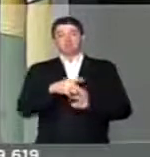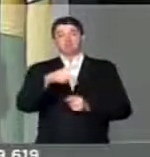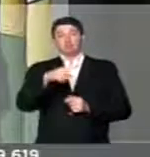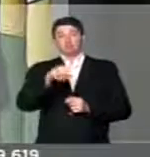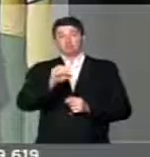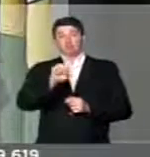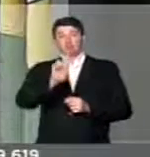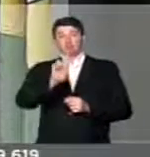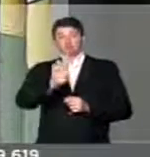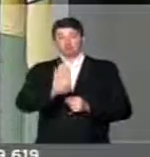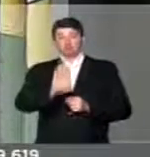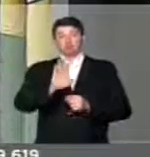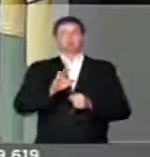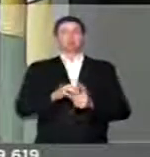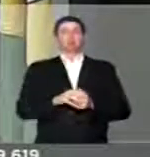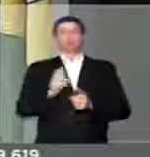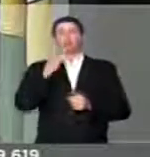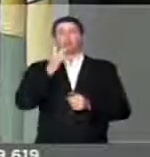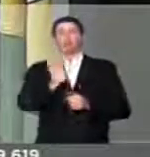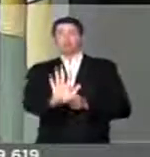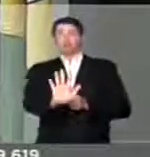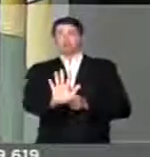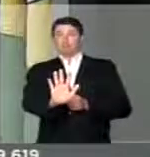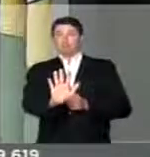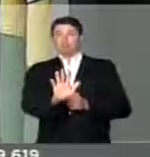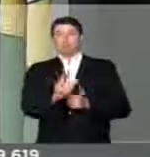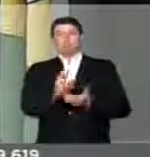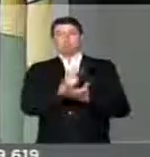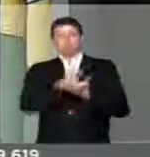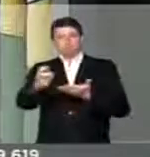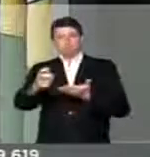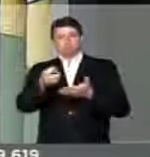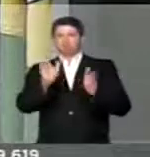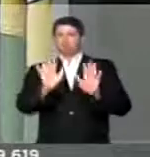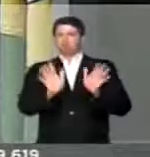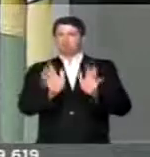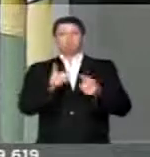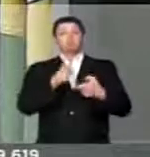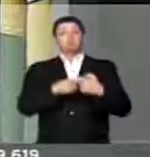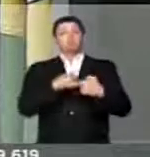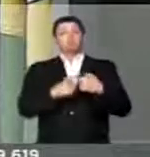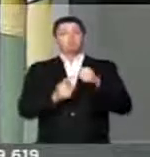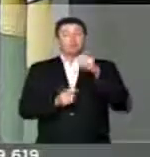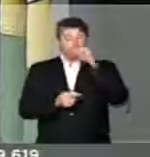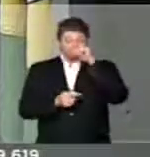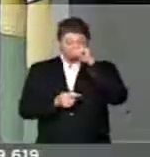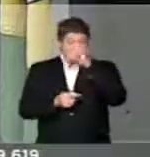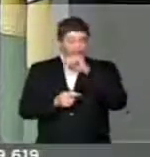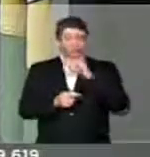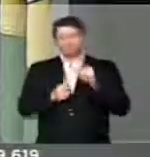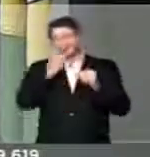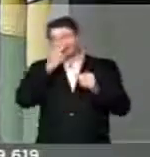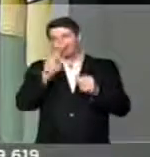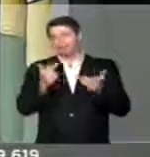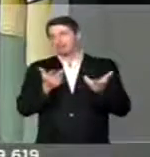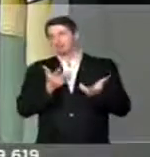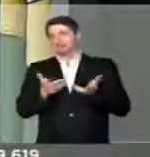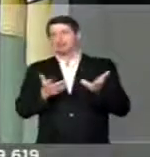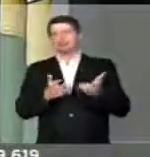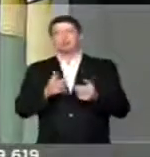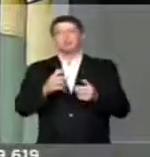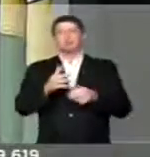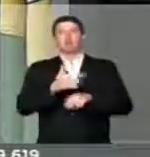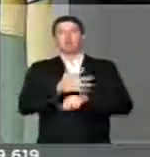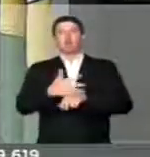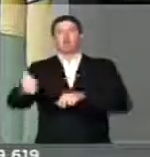PSDB, disse: não vamos fazer isso porque pode parecer um